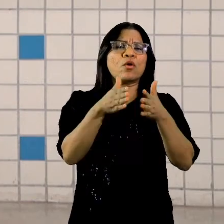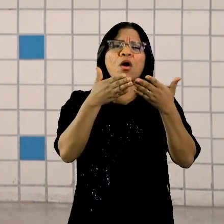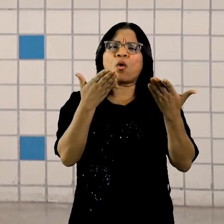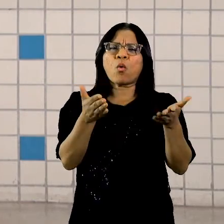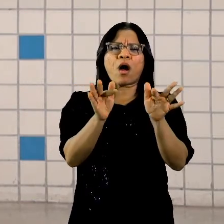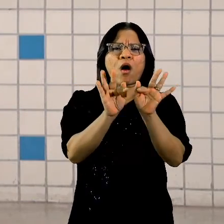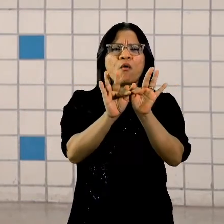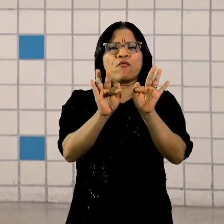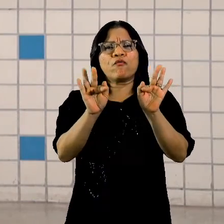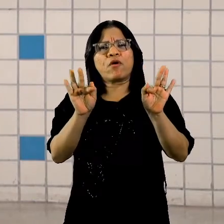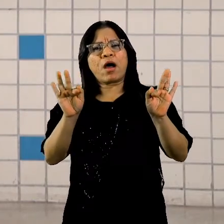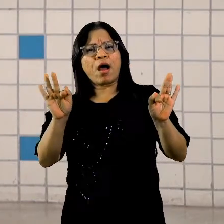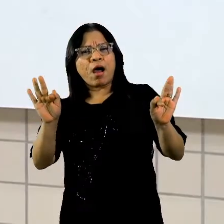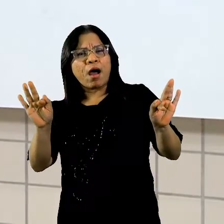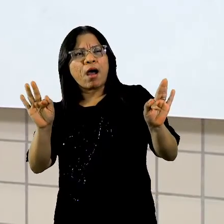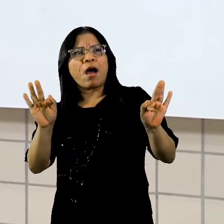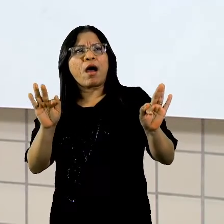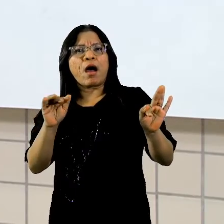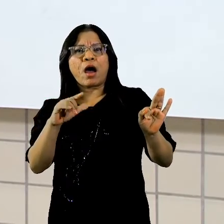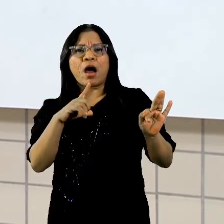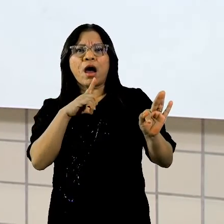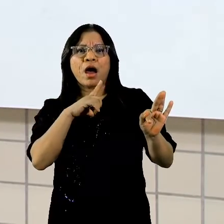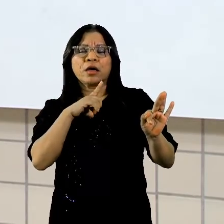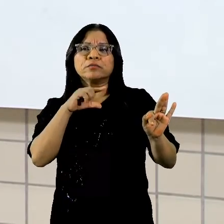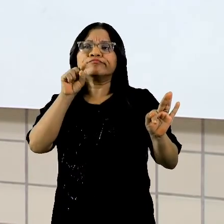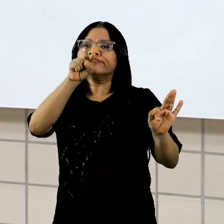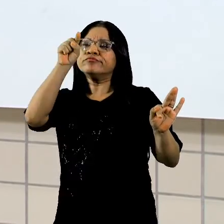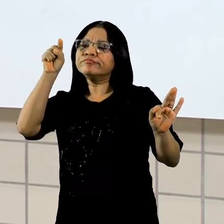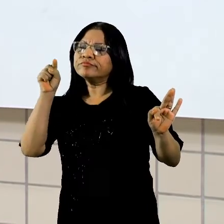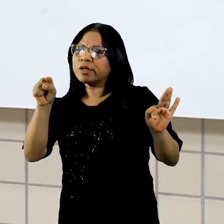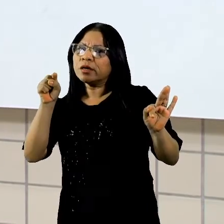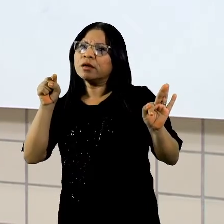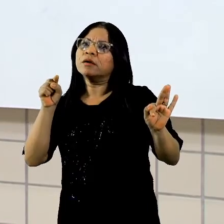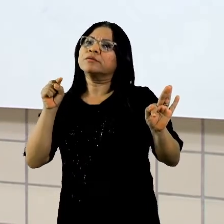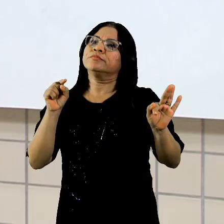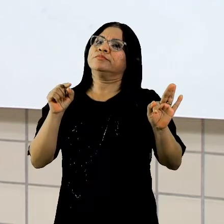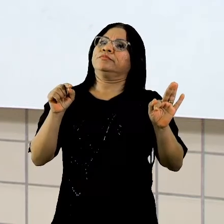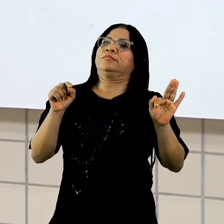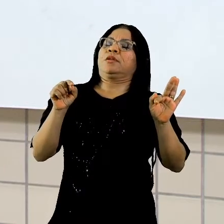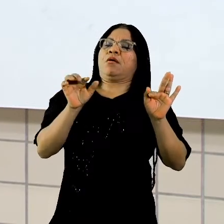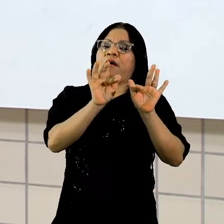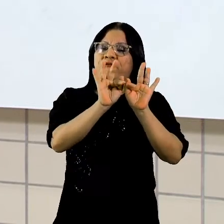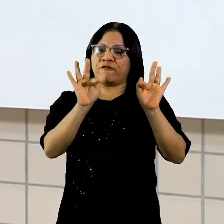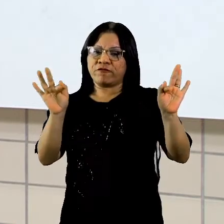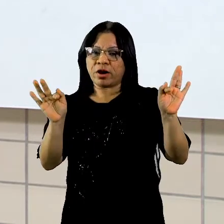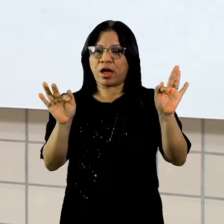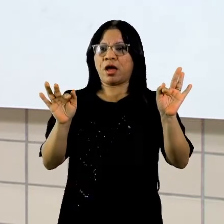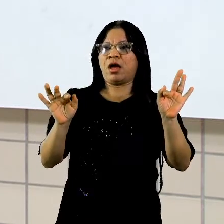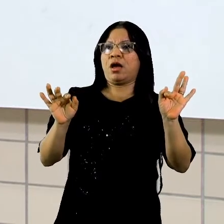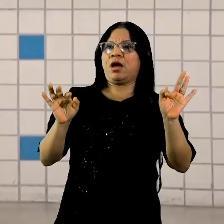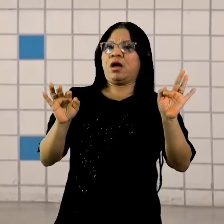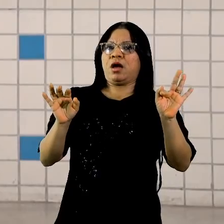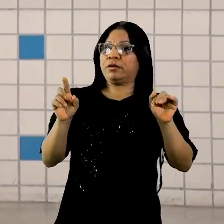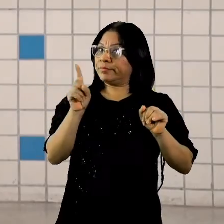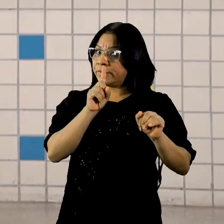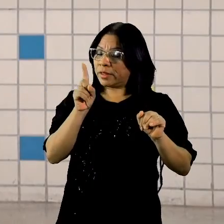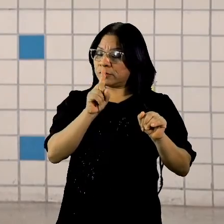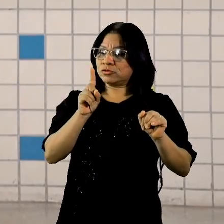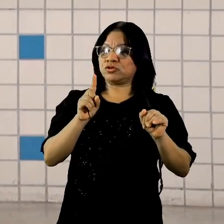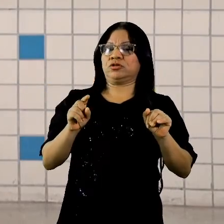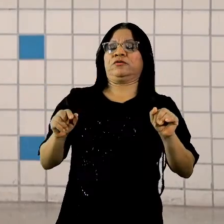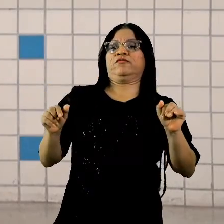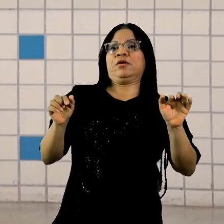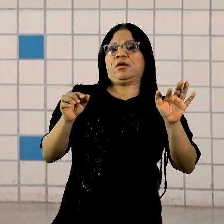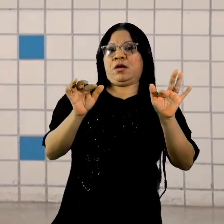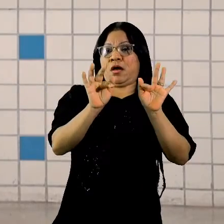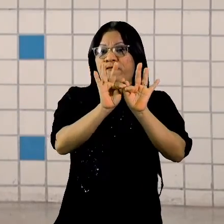são frase interrogativa, frase negativa, frase exclamativa ou